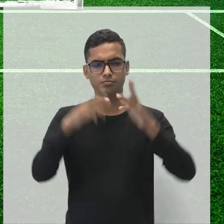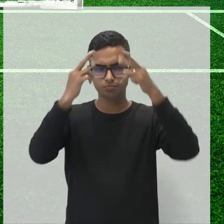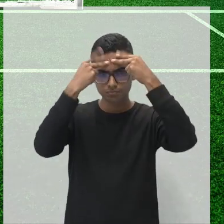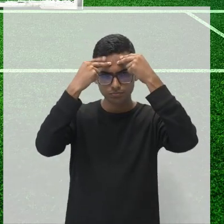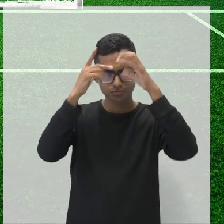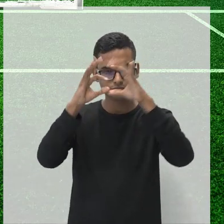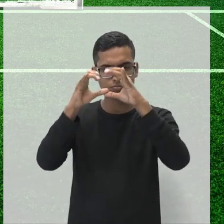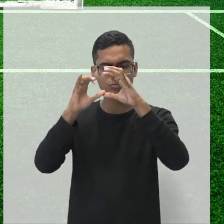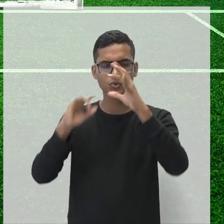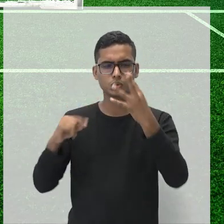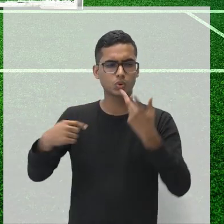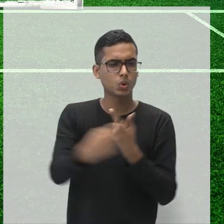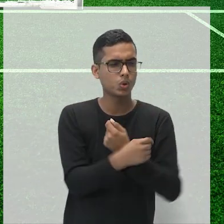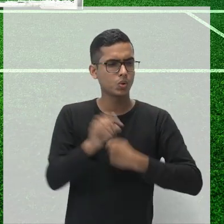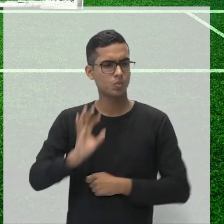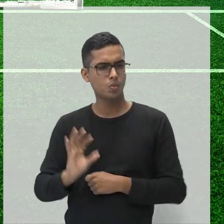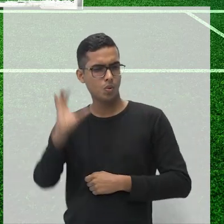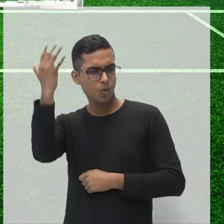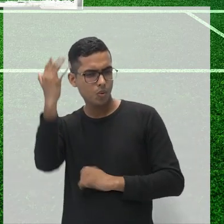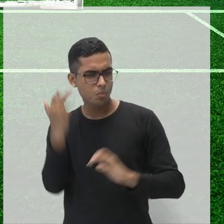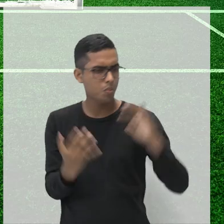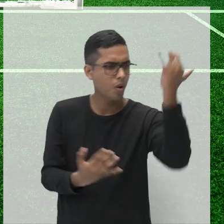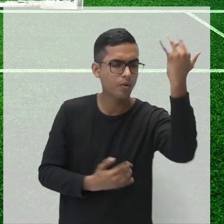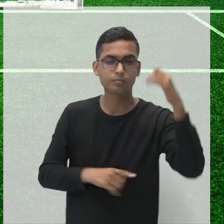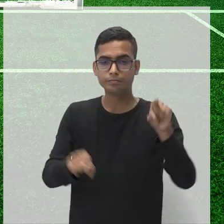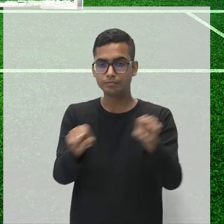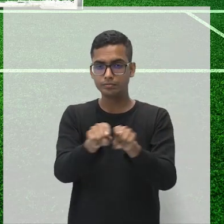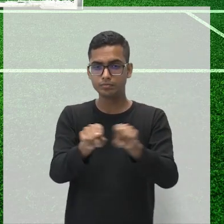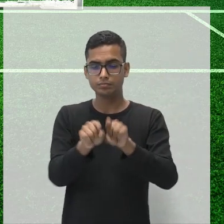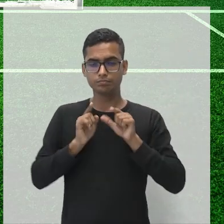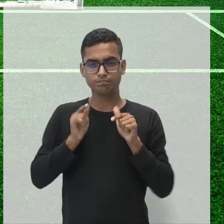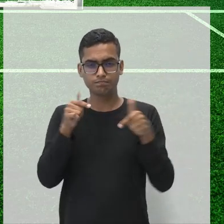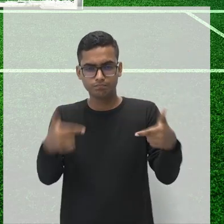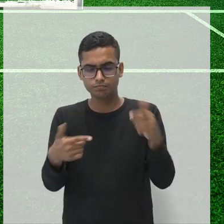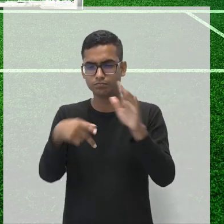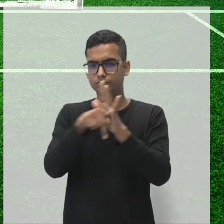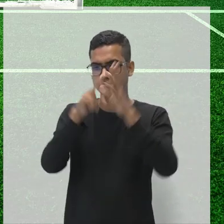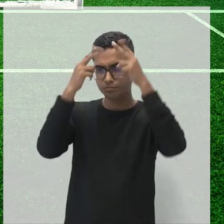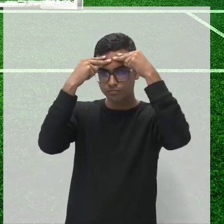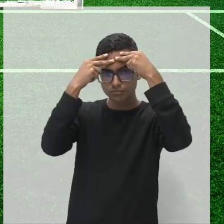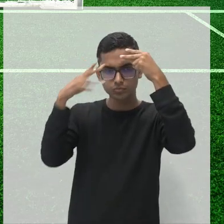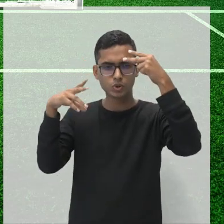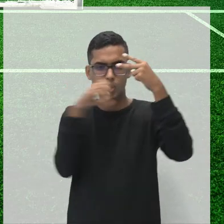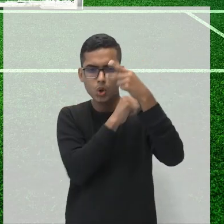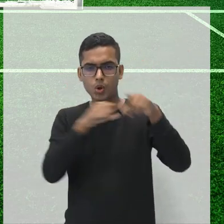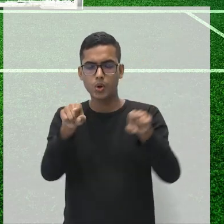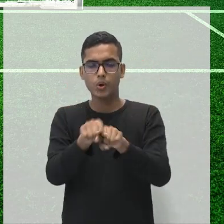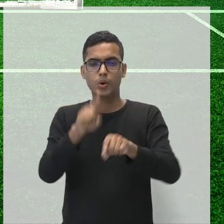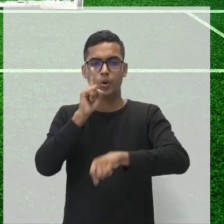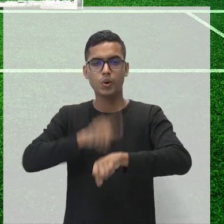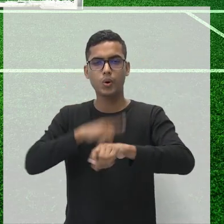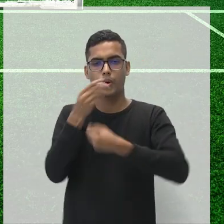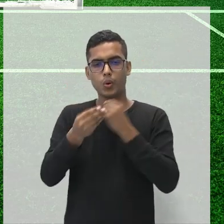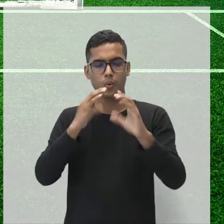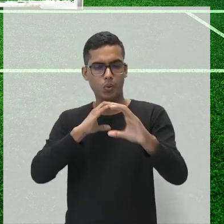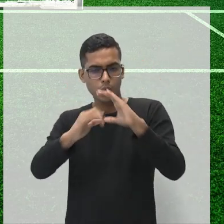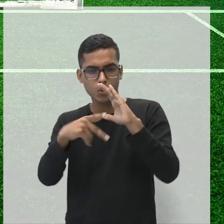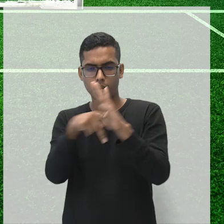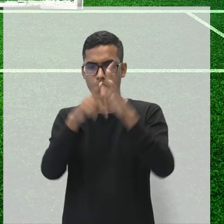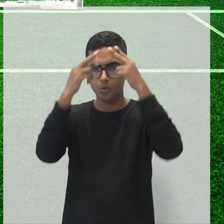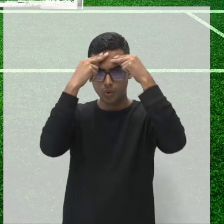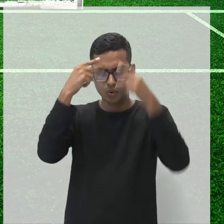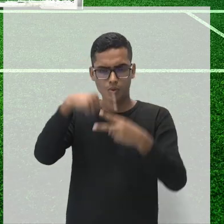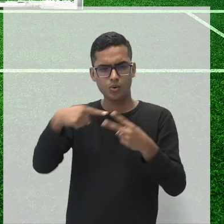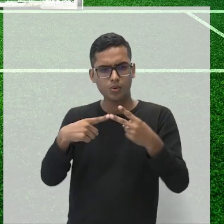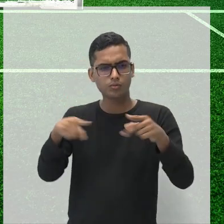eventos neurológicos. A base dessa atividade é a sinapse, o ponto de comunicação entre